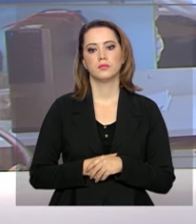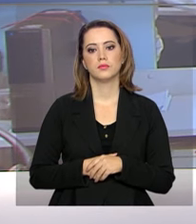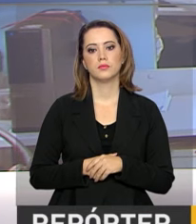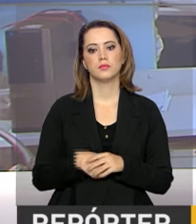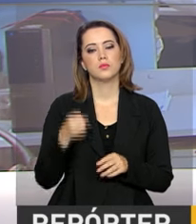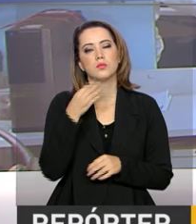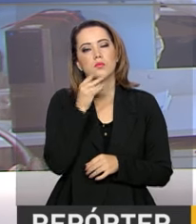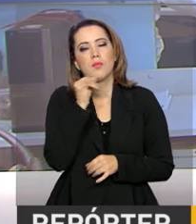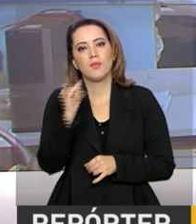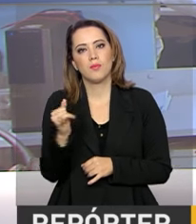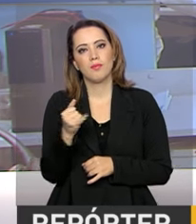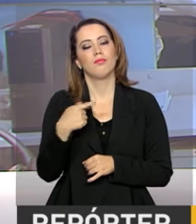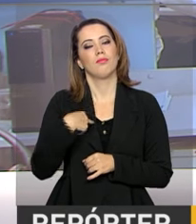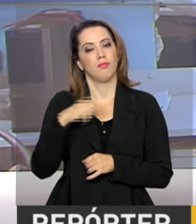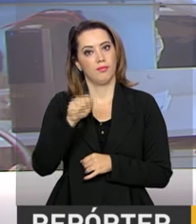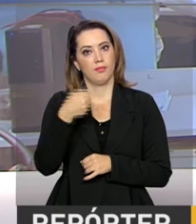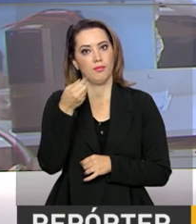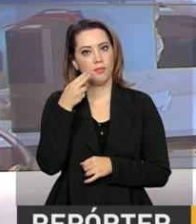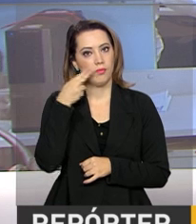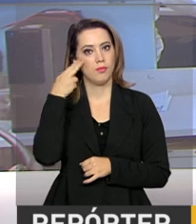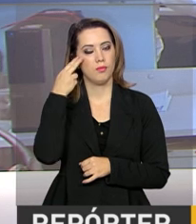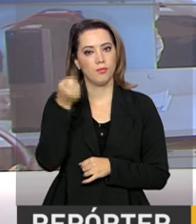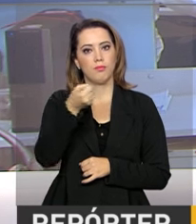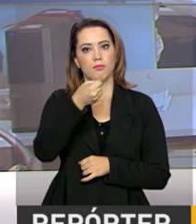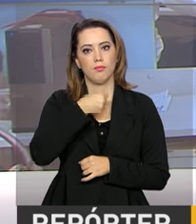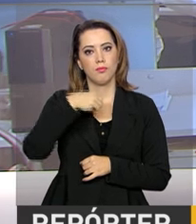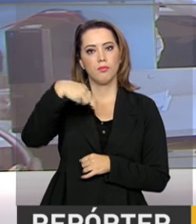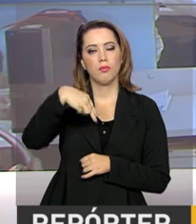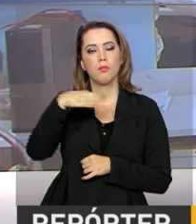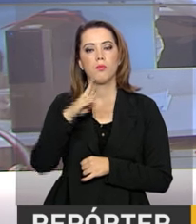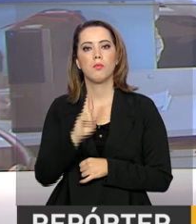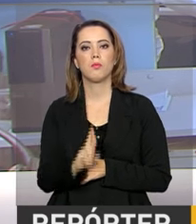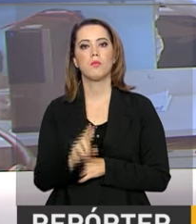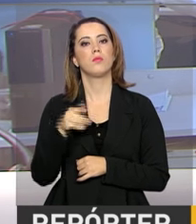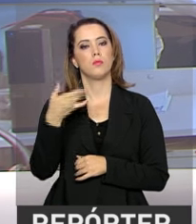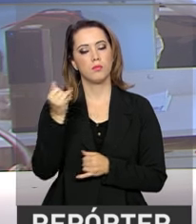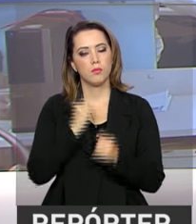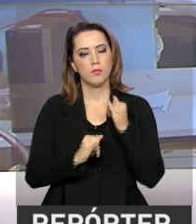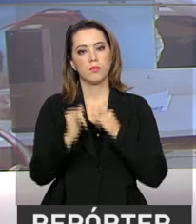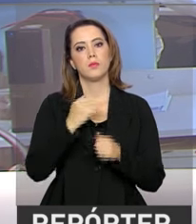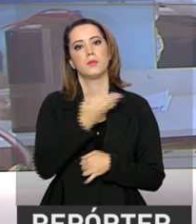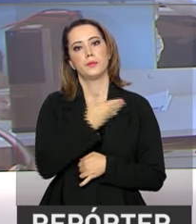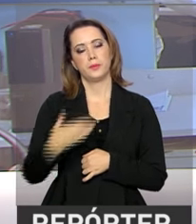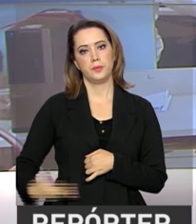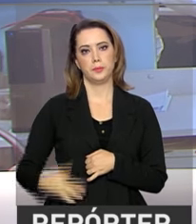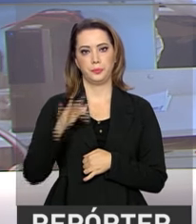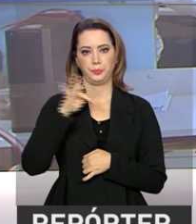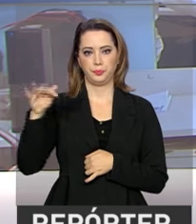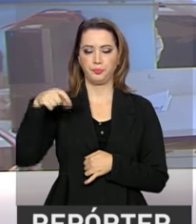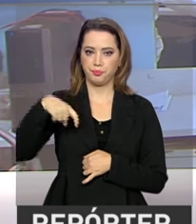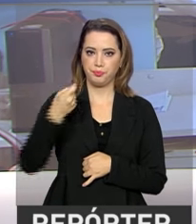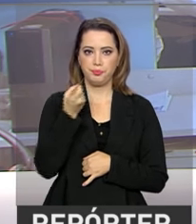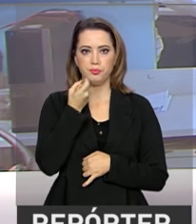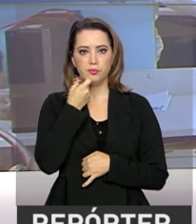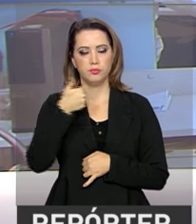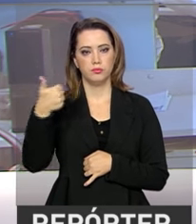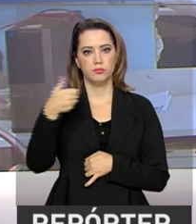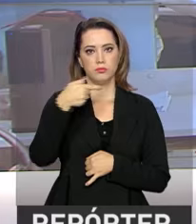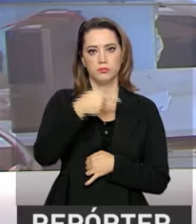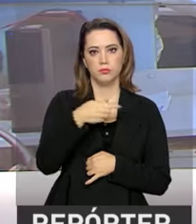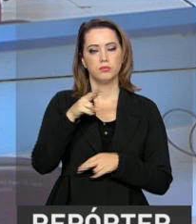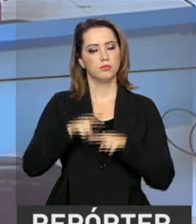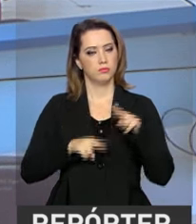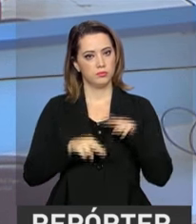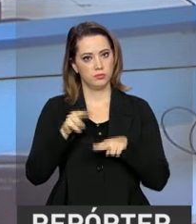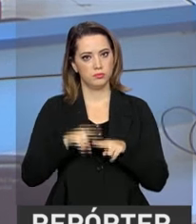Olá, bom dia. Eu sou Daniele Popov, o repórter NBR está no ar com as notícias do governo federal desta sexta-feira, 17 de